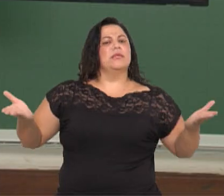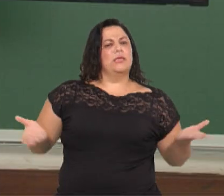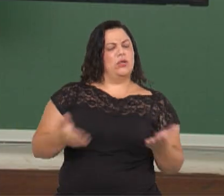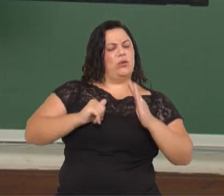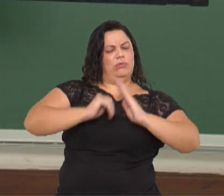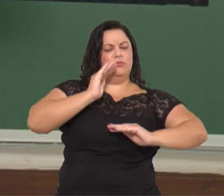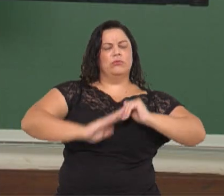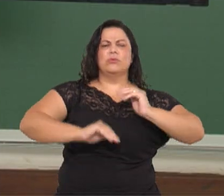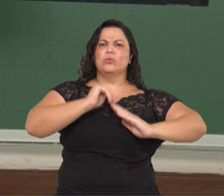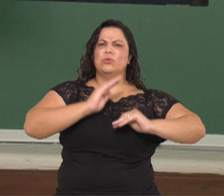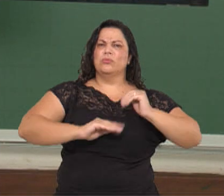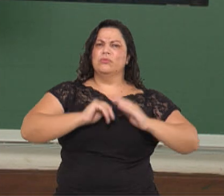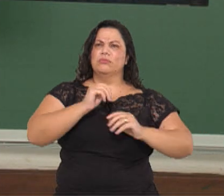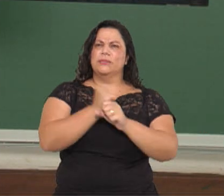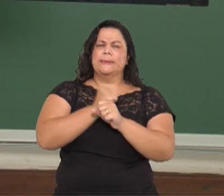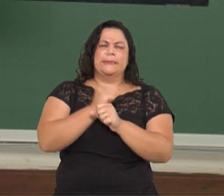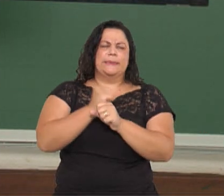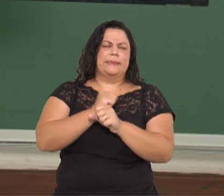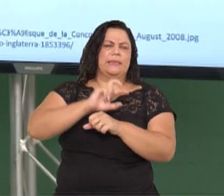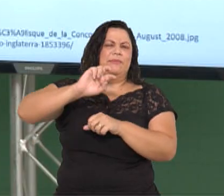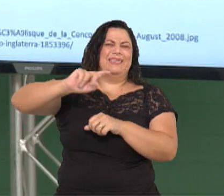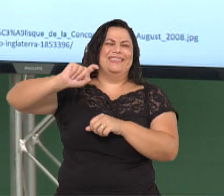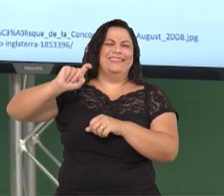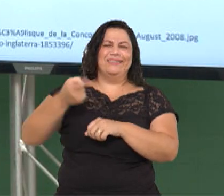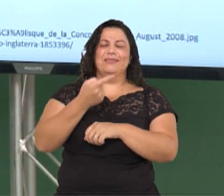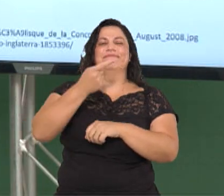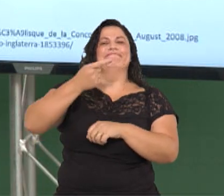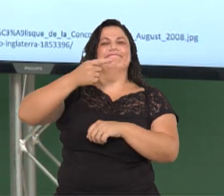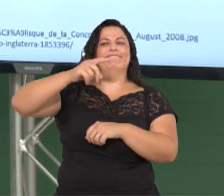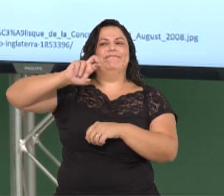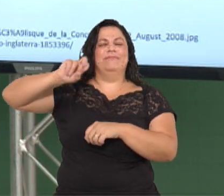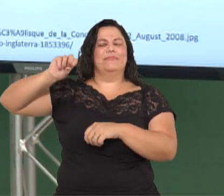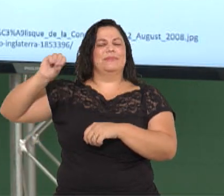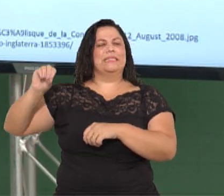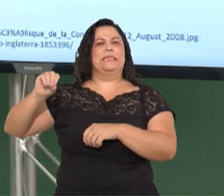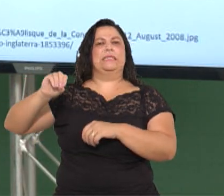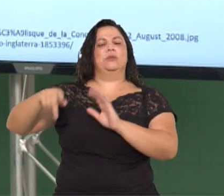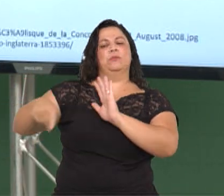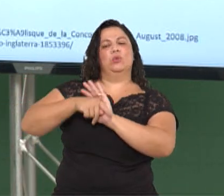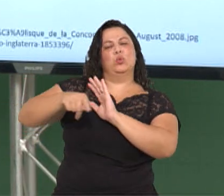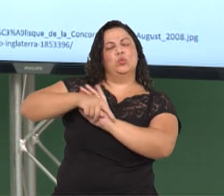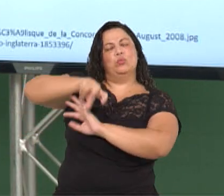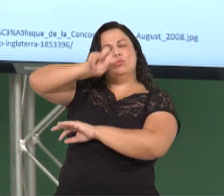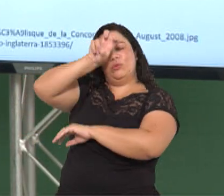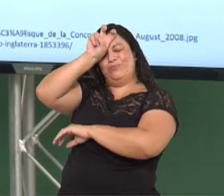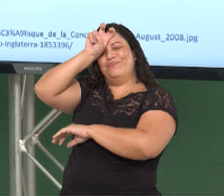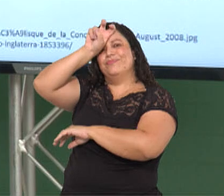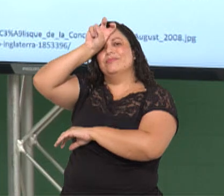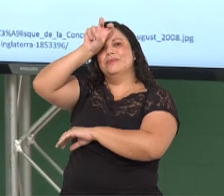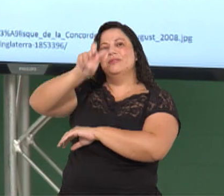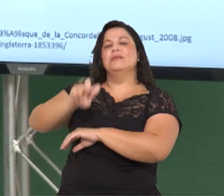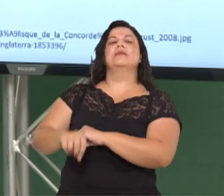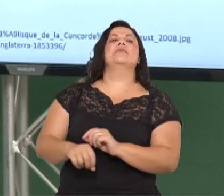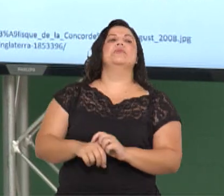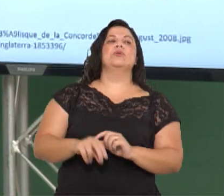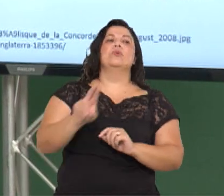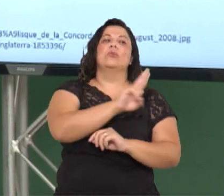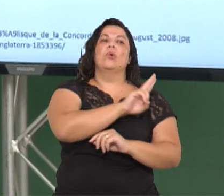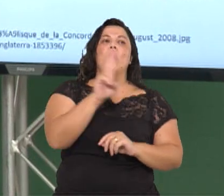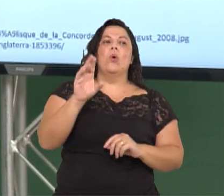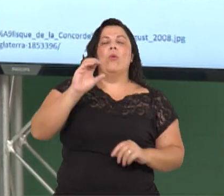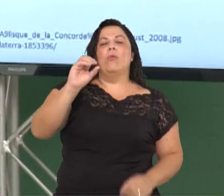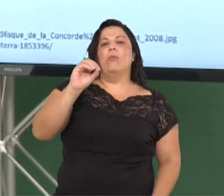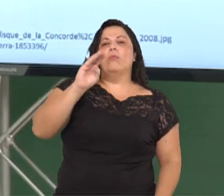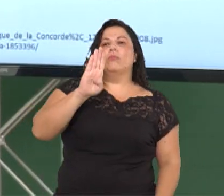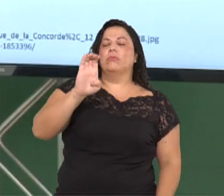construído há mais de 5.500 anos pelos egípcios. E a gente ele é conhecido por